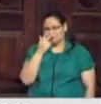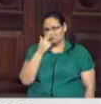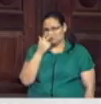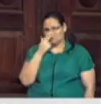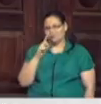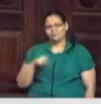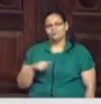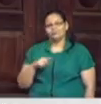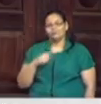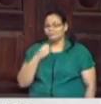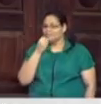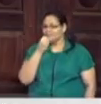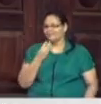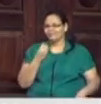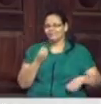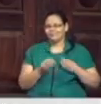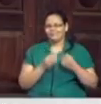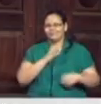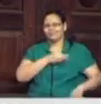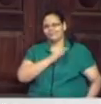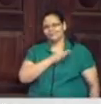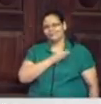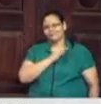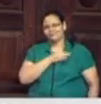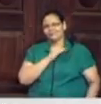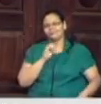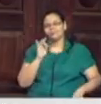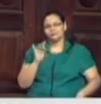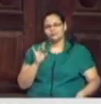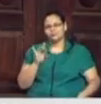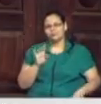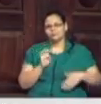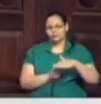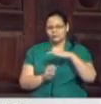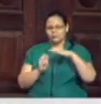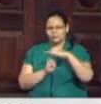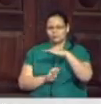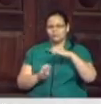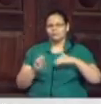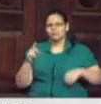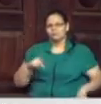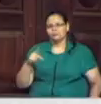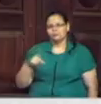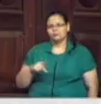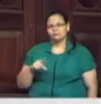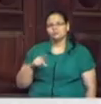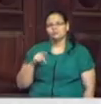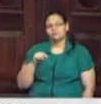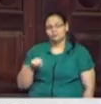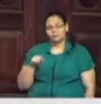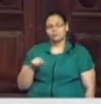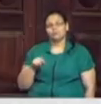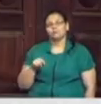Eles têm benefícios para tudo. Só a Petrobras, no ano de 2014, se utilizou